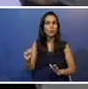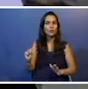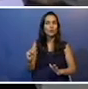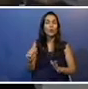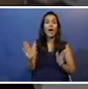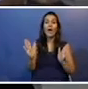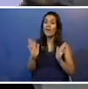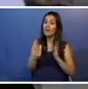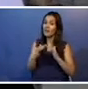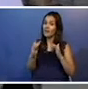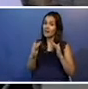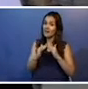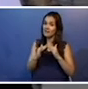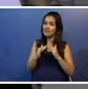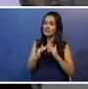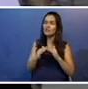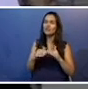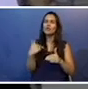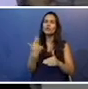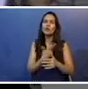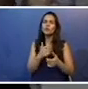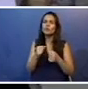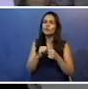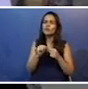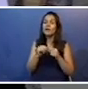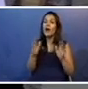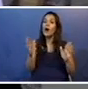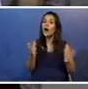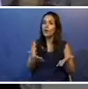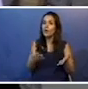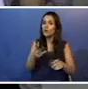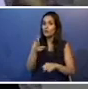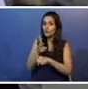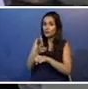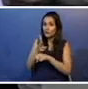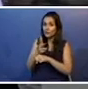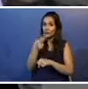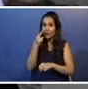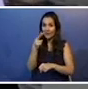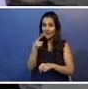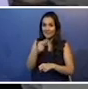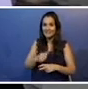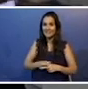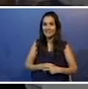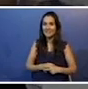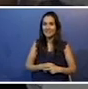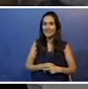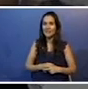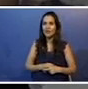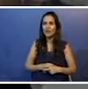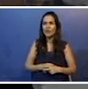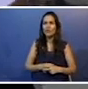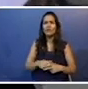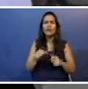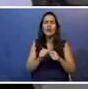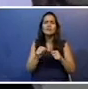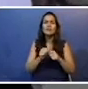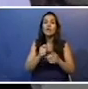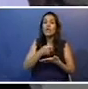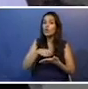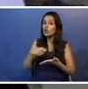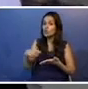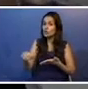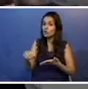Em Casa e vamos fazer agora na videoaula. 1. Vamos fazer registros na